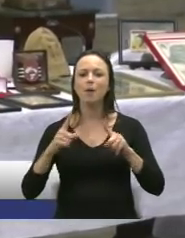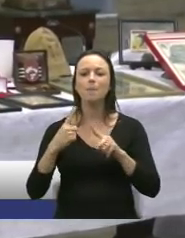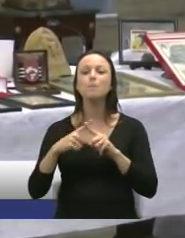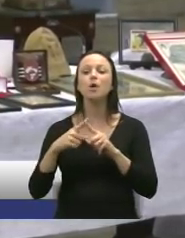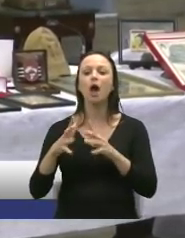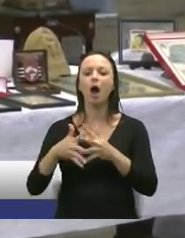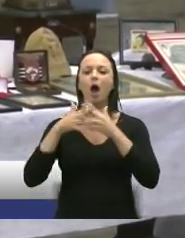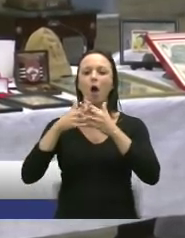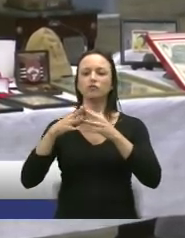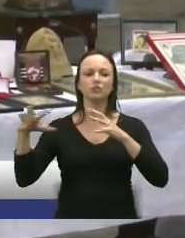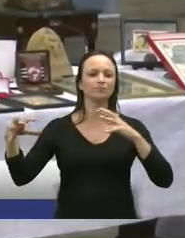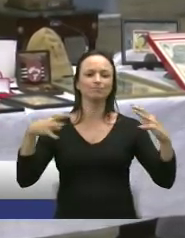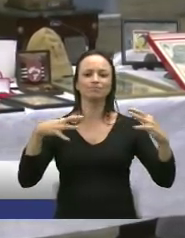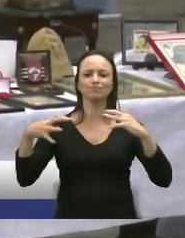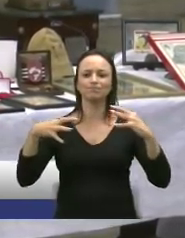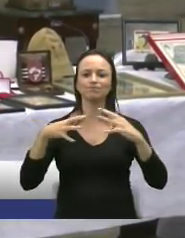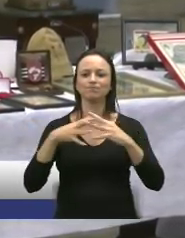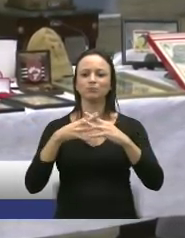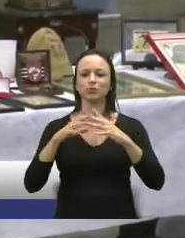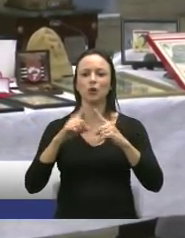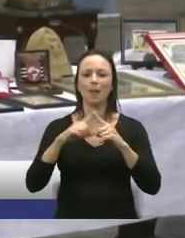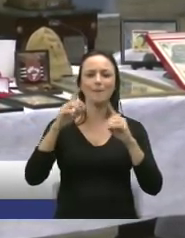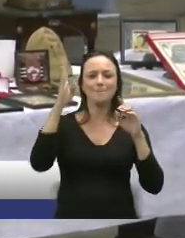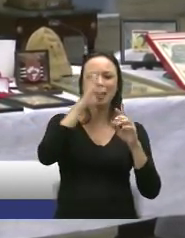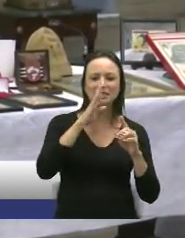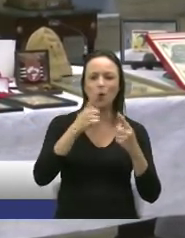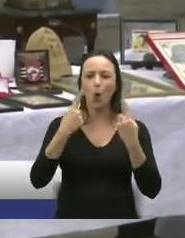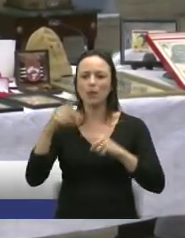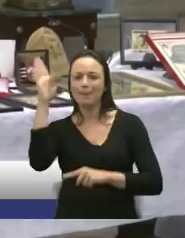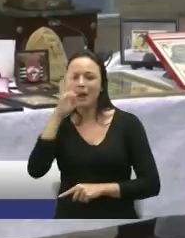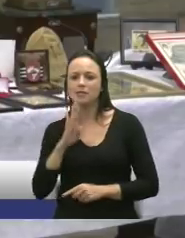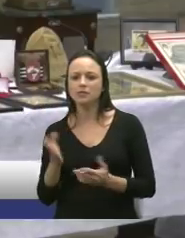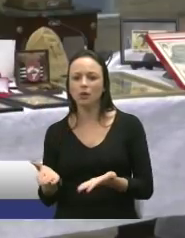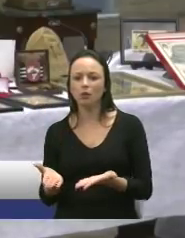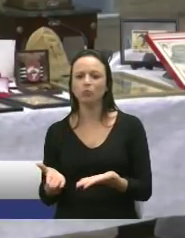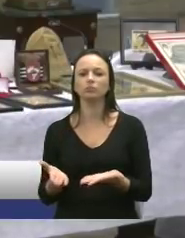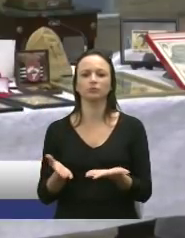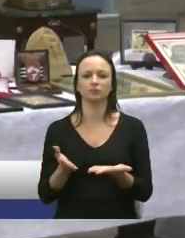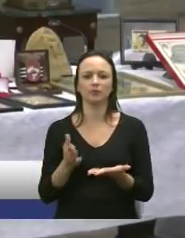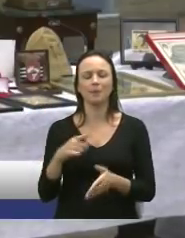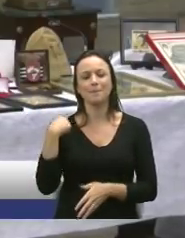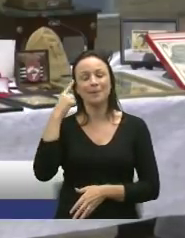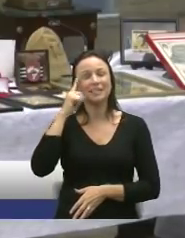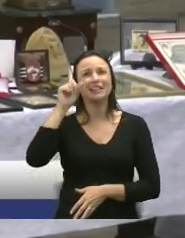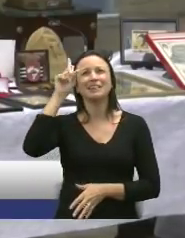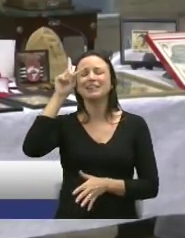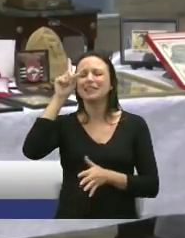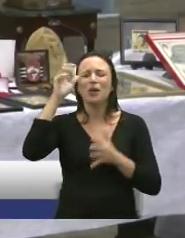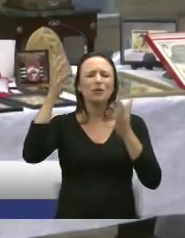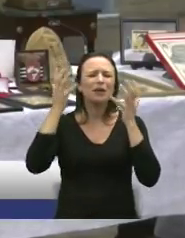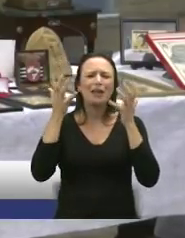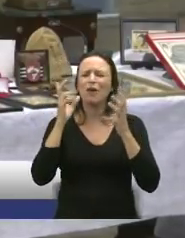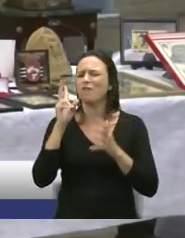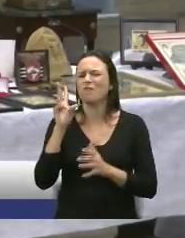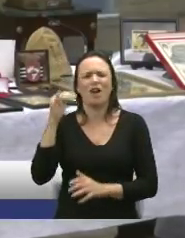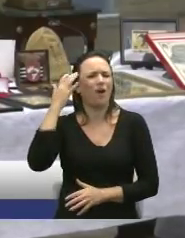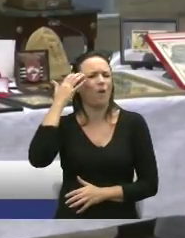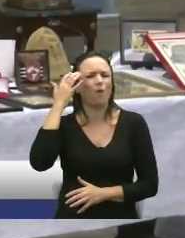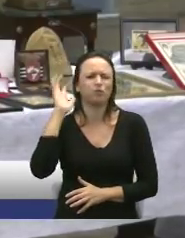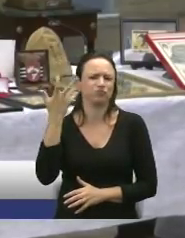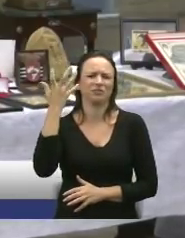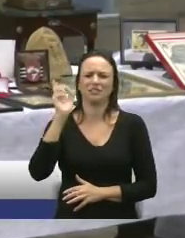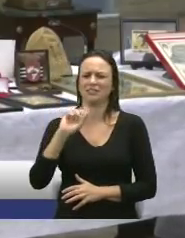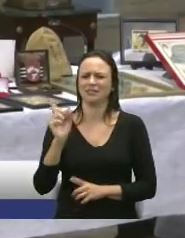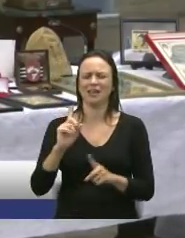de brasileiro contra brasileiro. É um negócio triste, mas pensávamos, se Deus quiser não vai acontecer. Se Deus quiser, a consciência dos